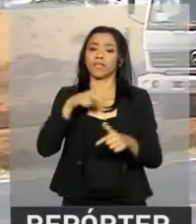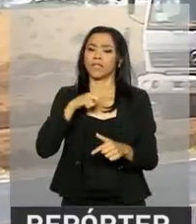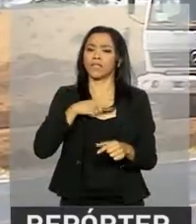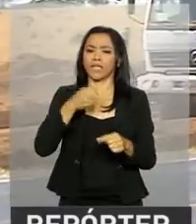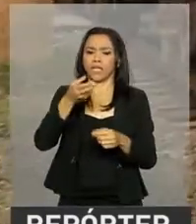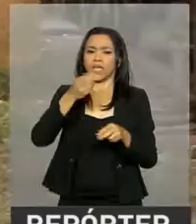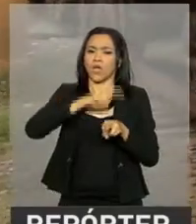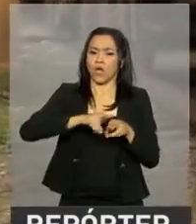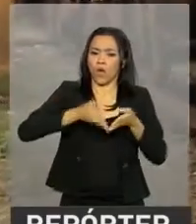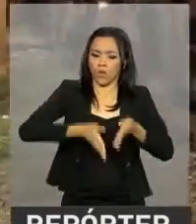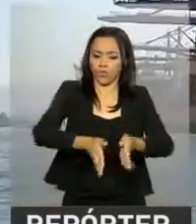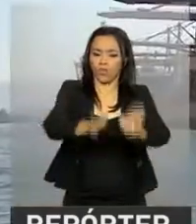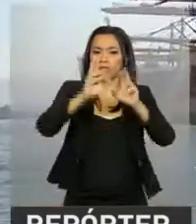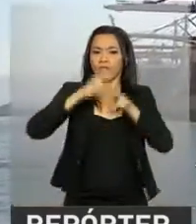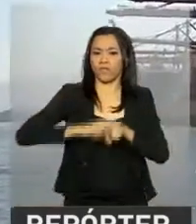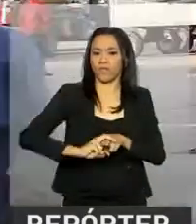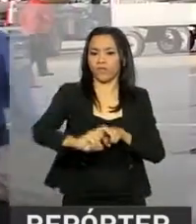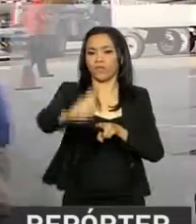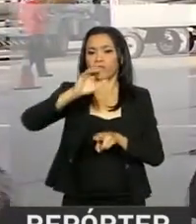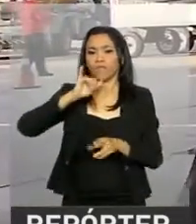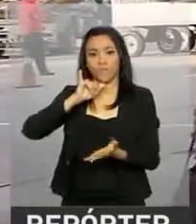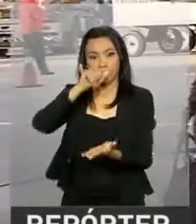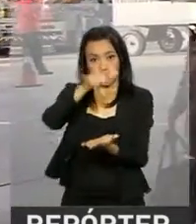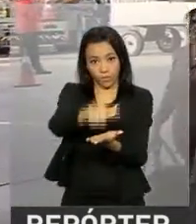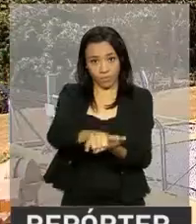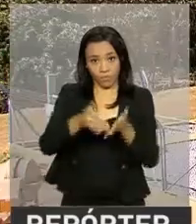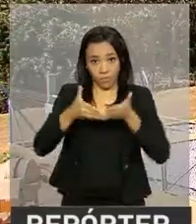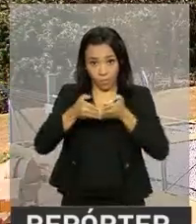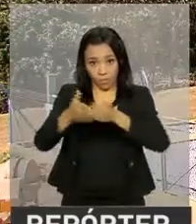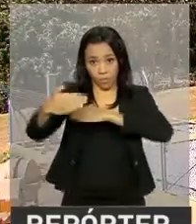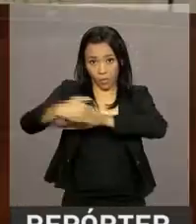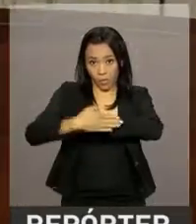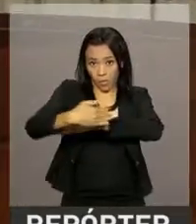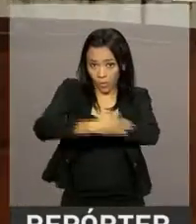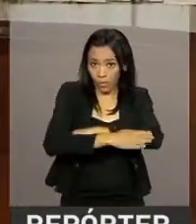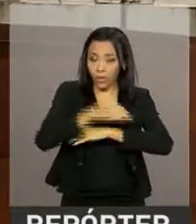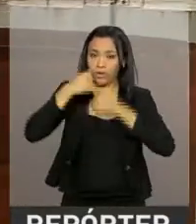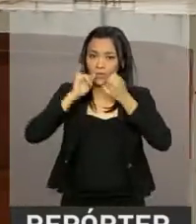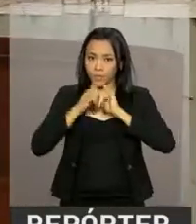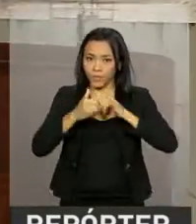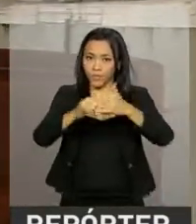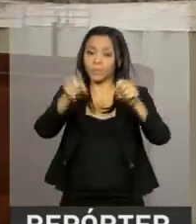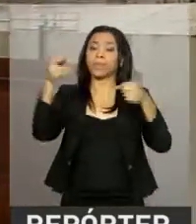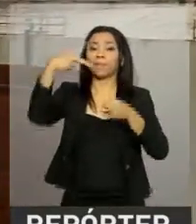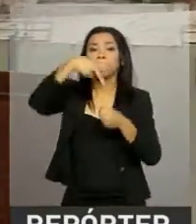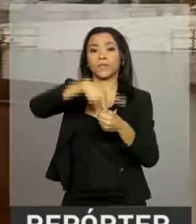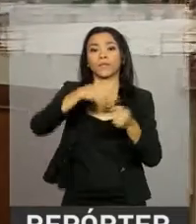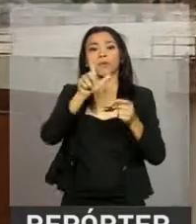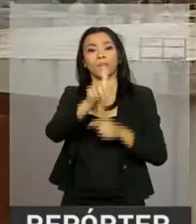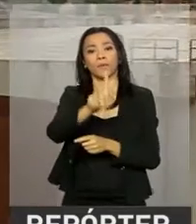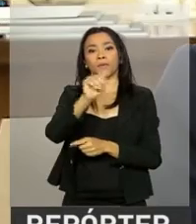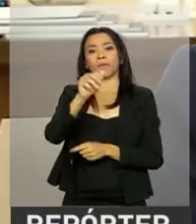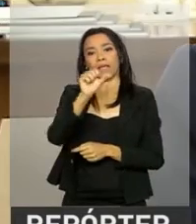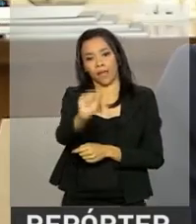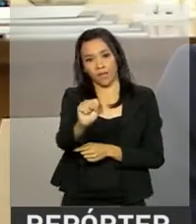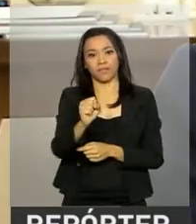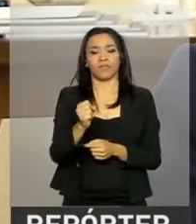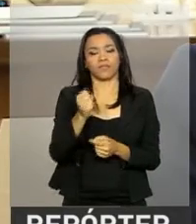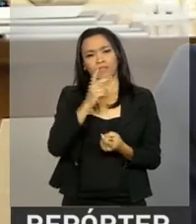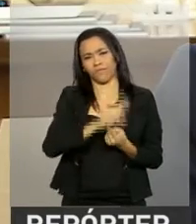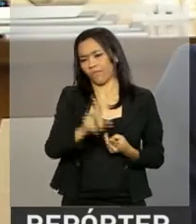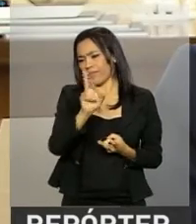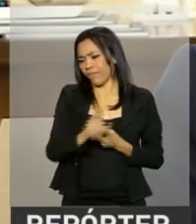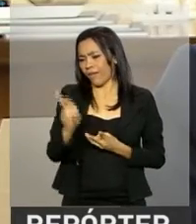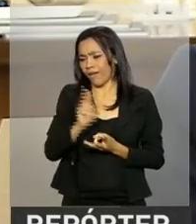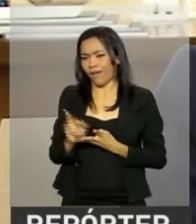rodovias ferrovias portos aeroportos energia além de petróleo e gás natural são uma